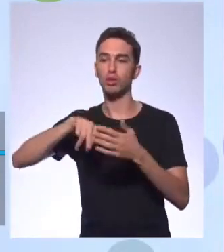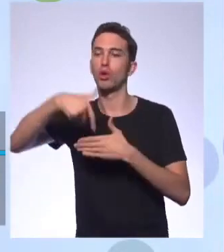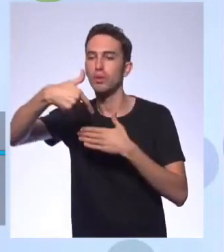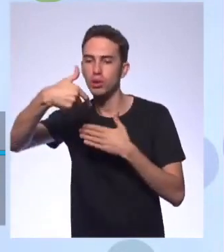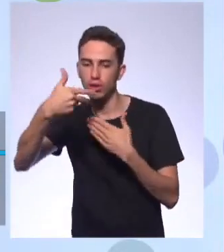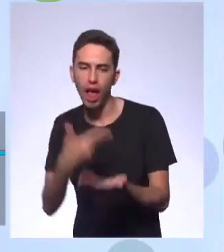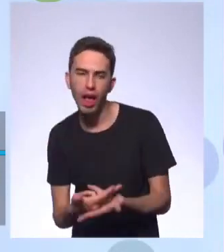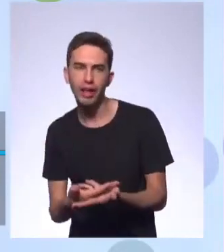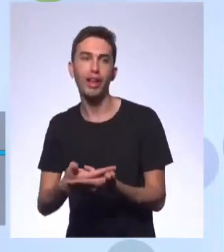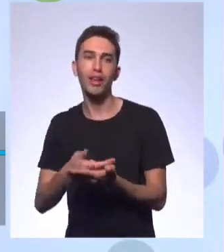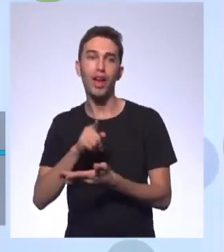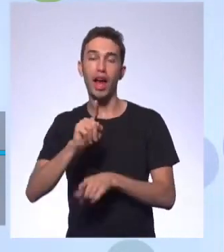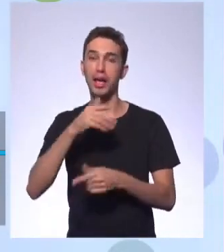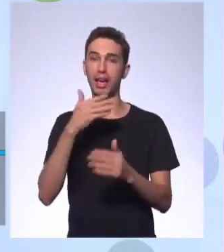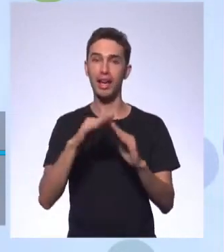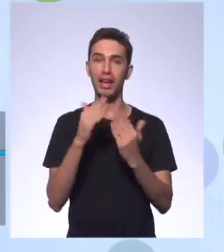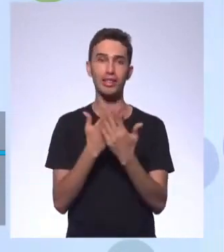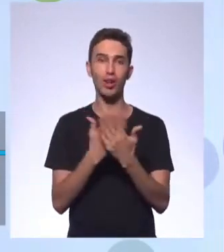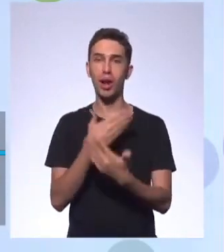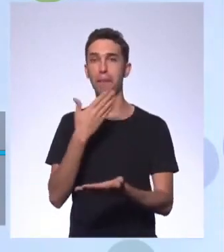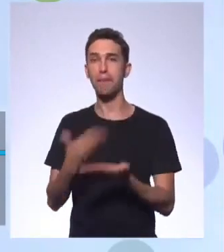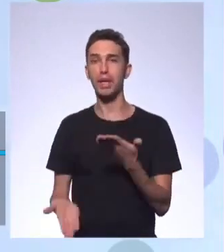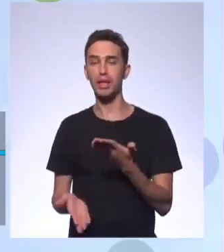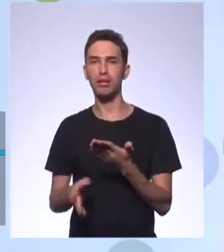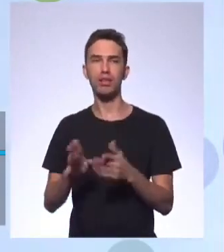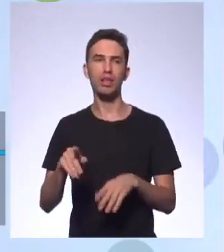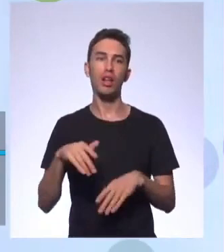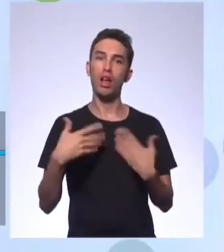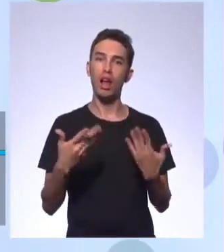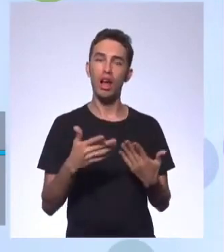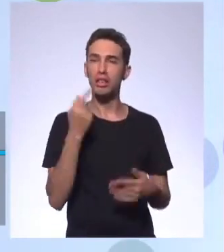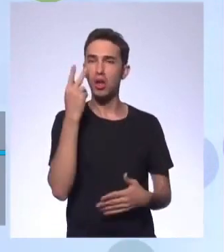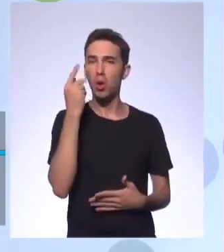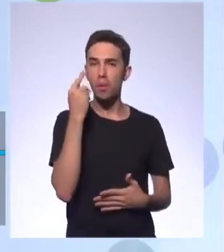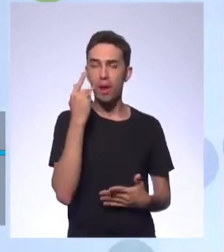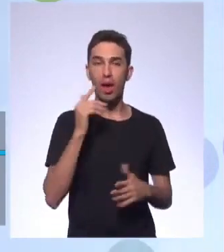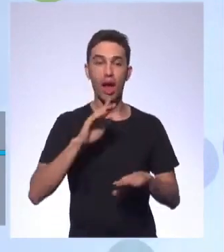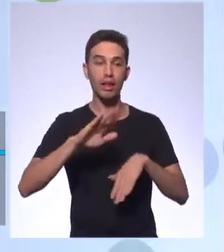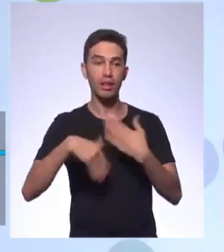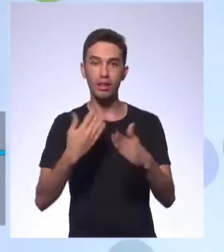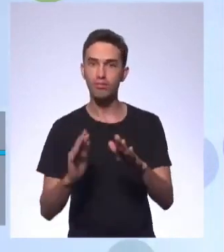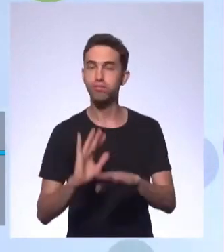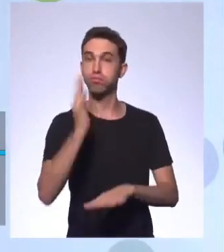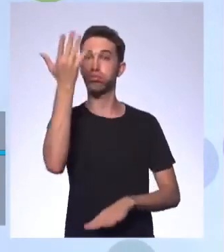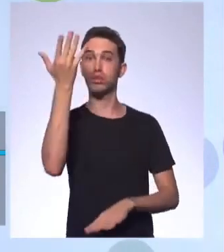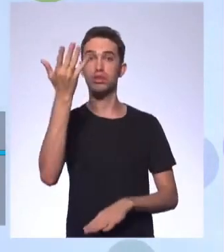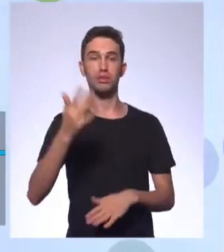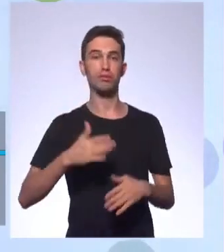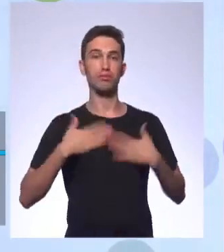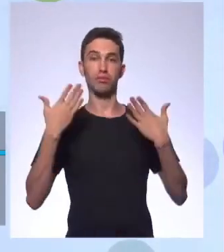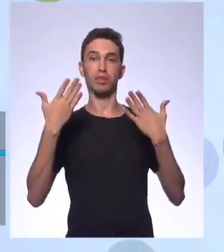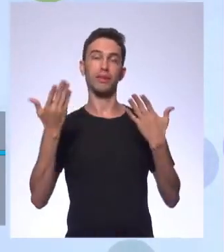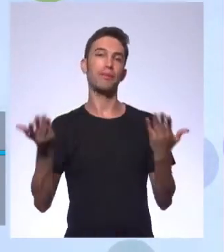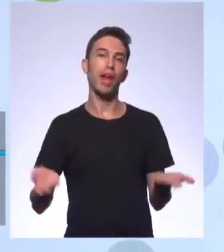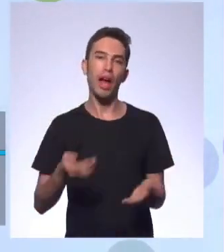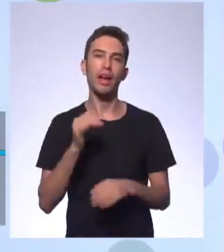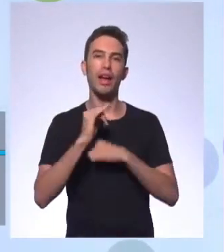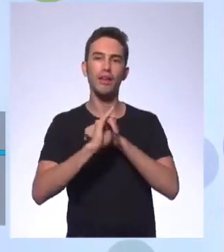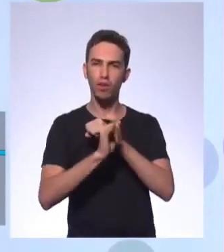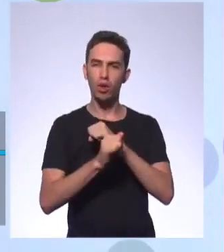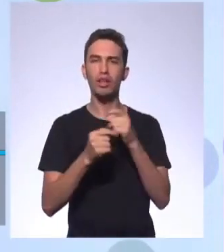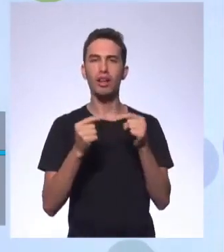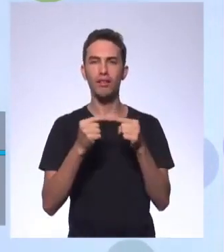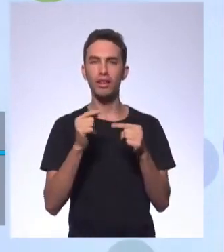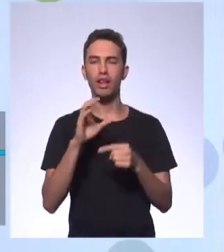perdeu aula naquele dia. Ou seja, a vida está seguindo um rumo normal até que acontece algo inusitado. É uma crônica. Crônica vem de Cronos, né,